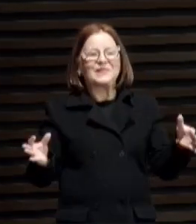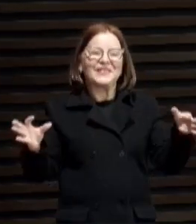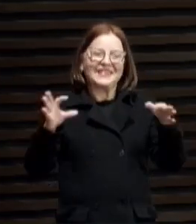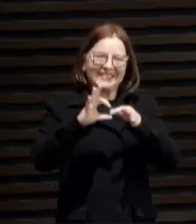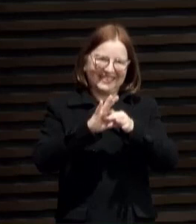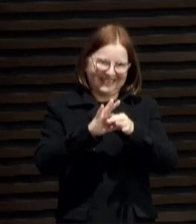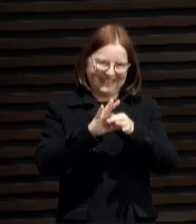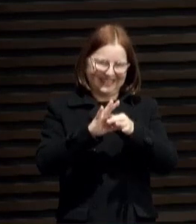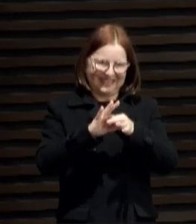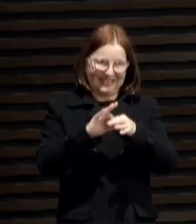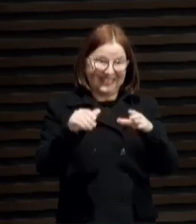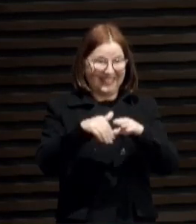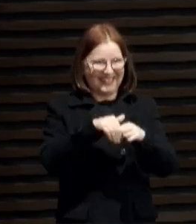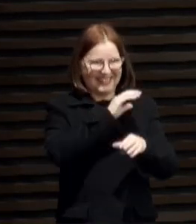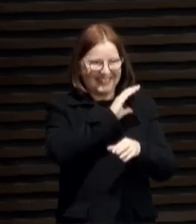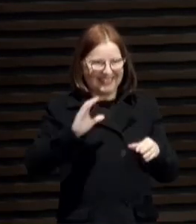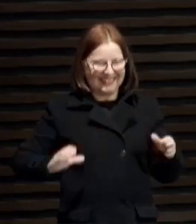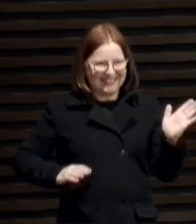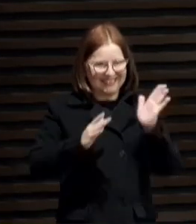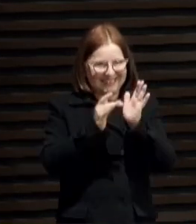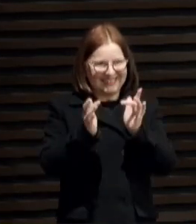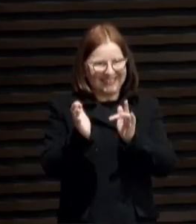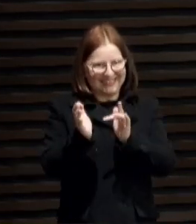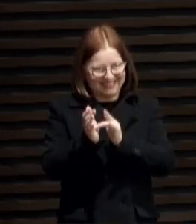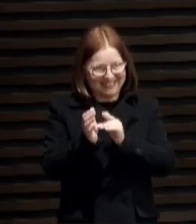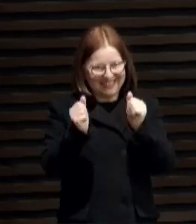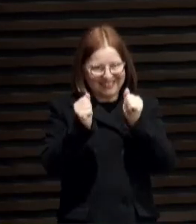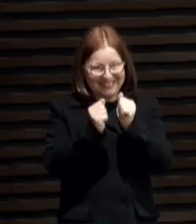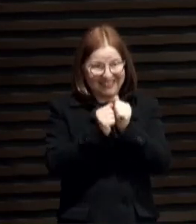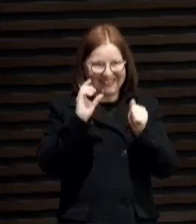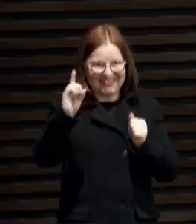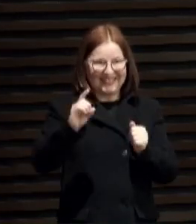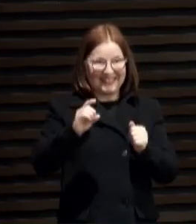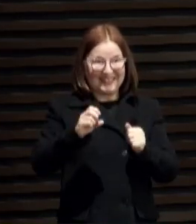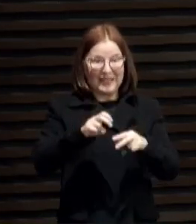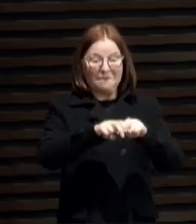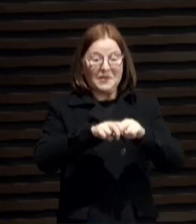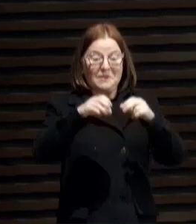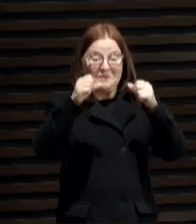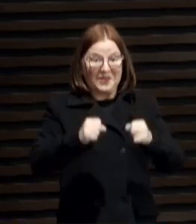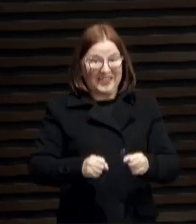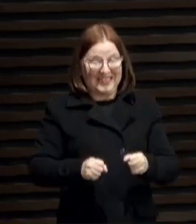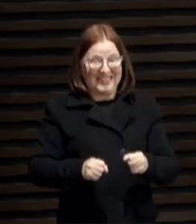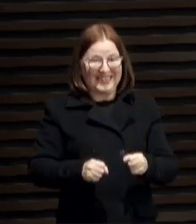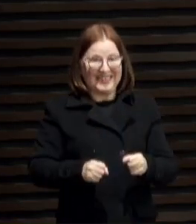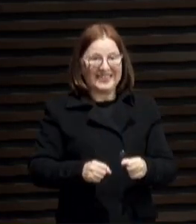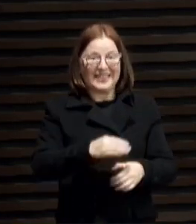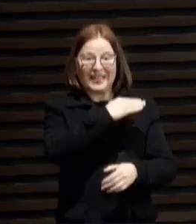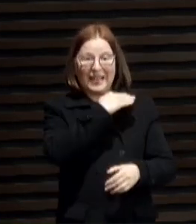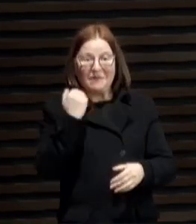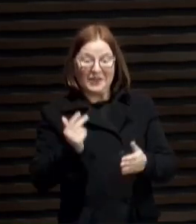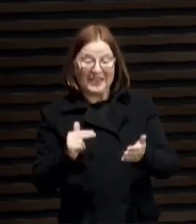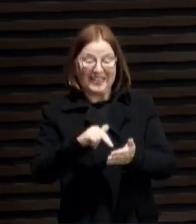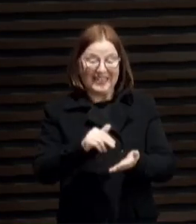reconciliados em Cristo Jesus juntamente com Deus, pelo poder da cruz, pelo poder da morte e da